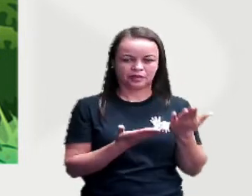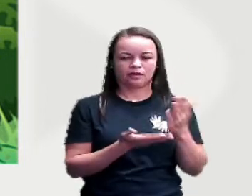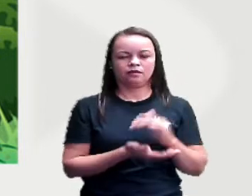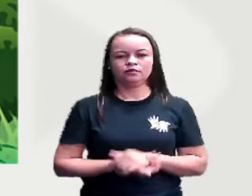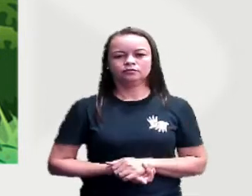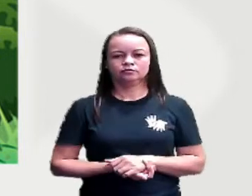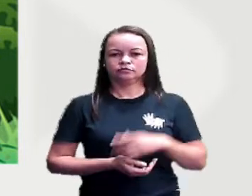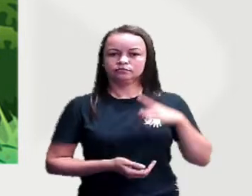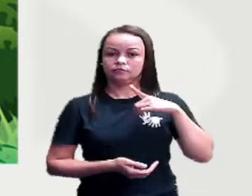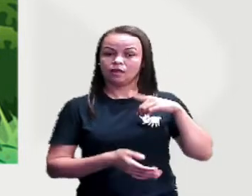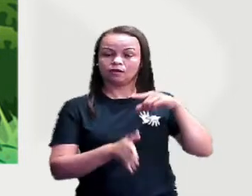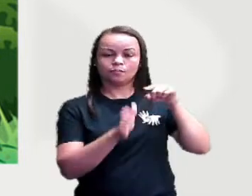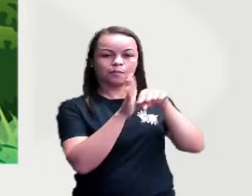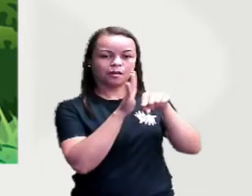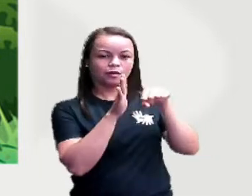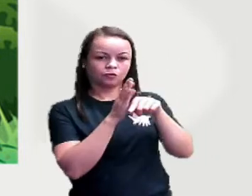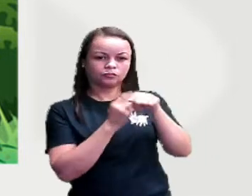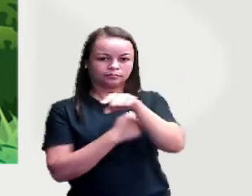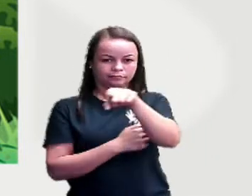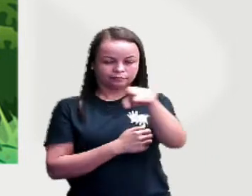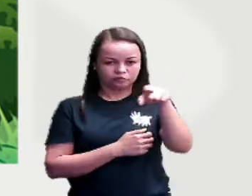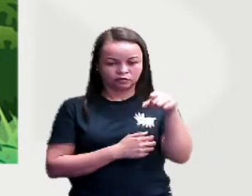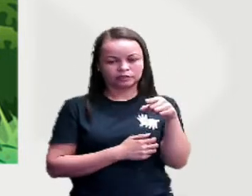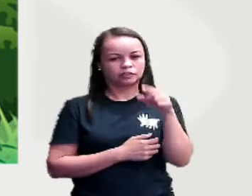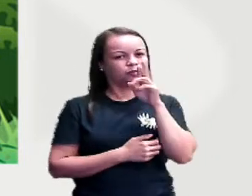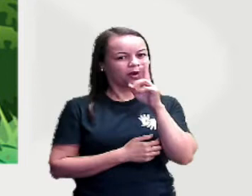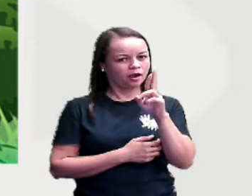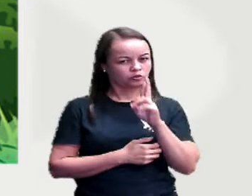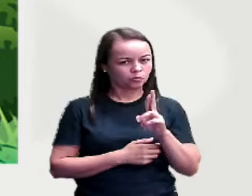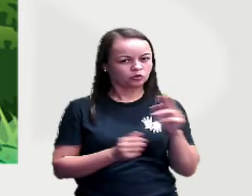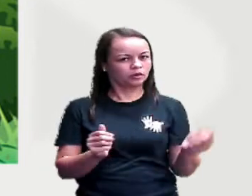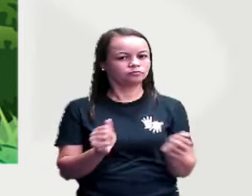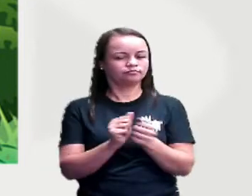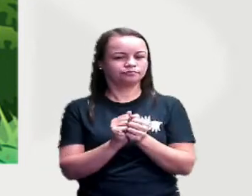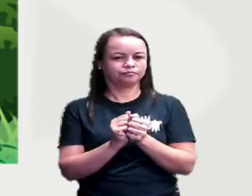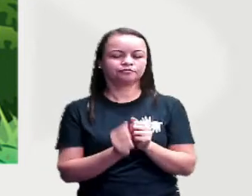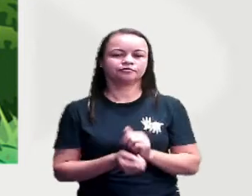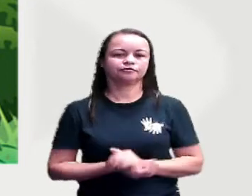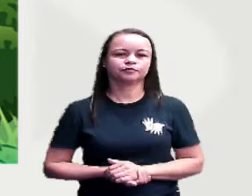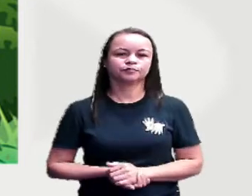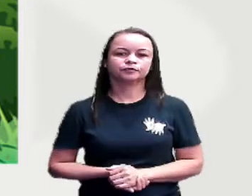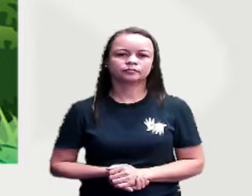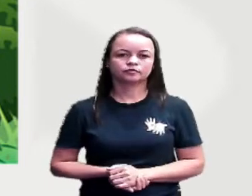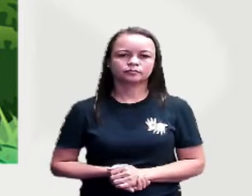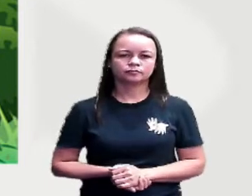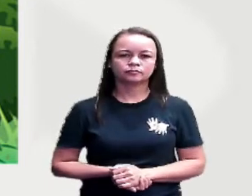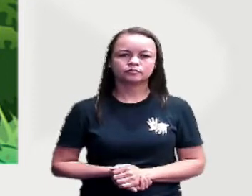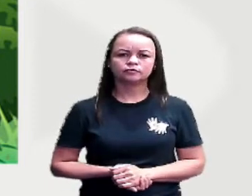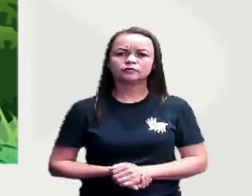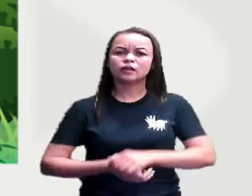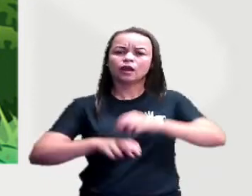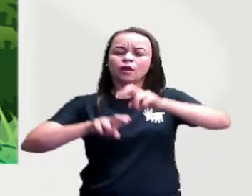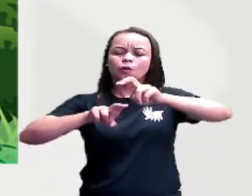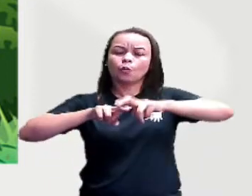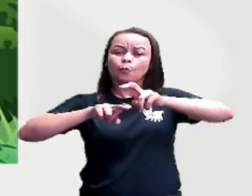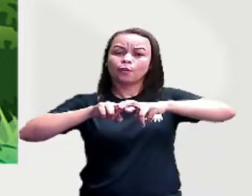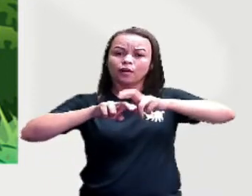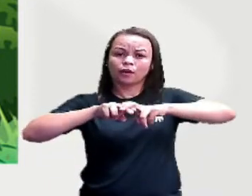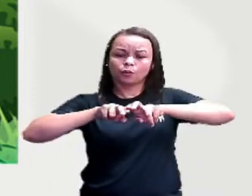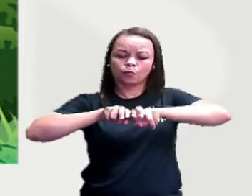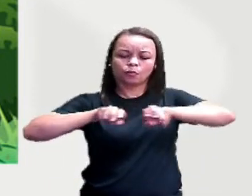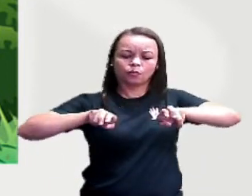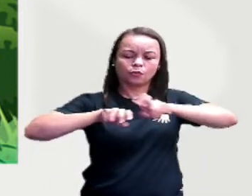perguntas para você aí de casa, para a gente responder juntos. Vamos lá. O banco está